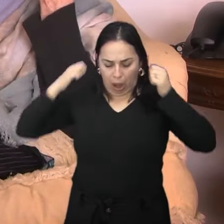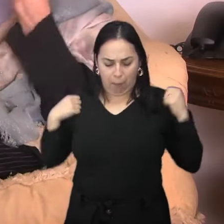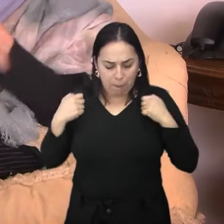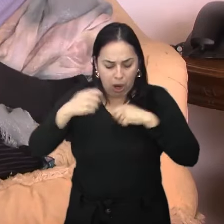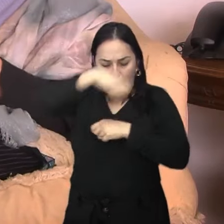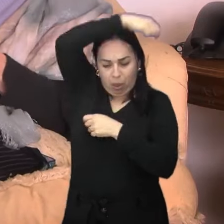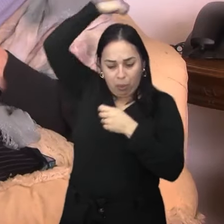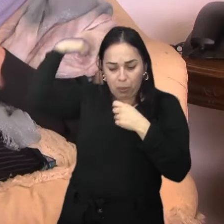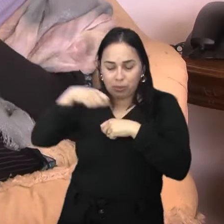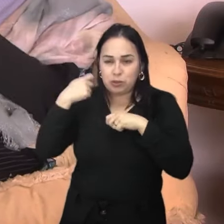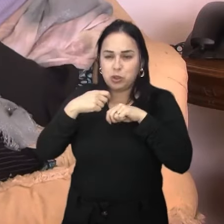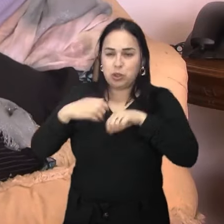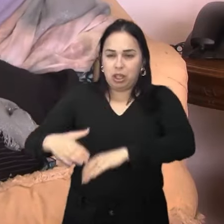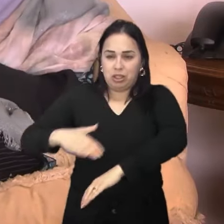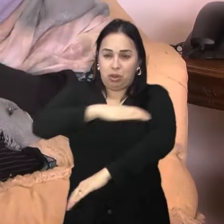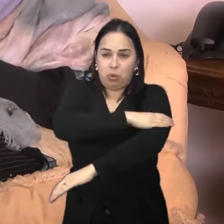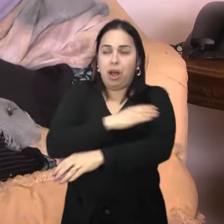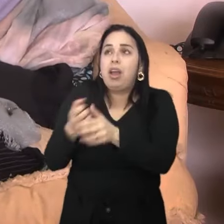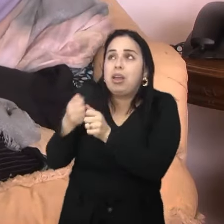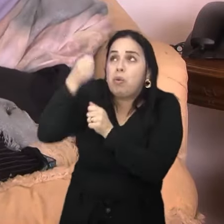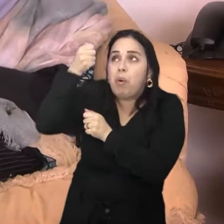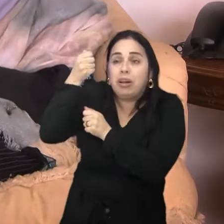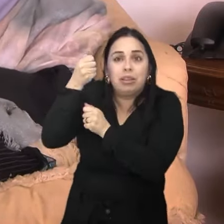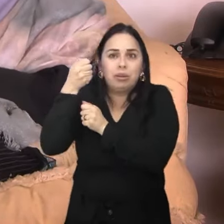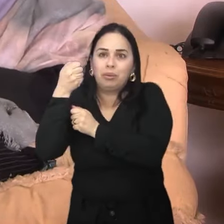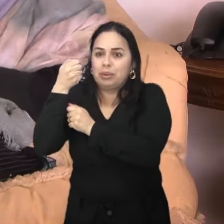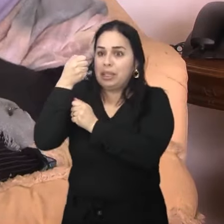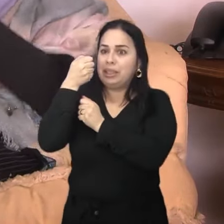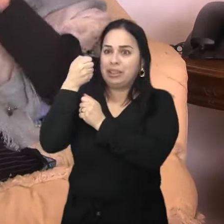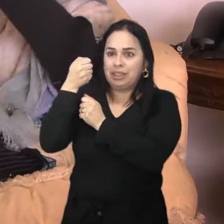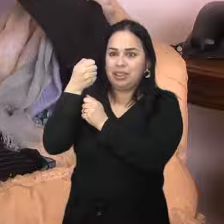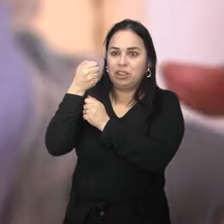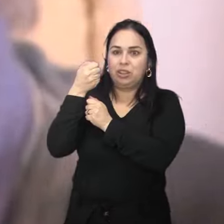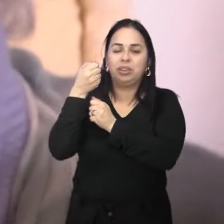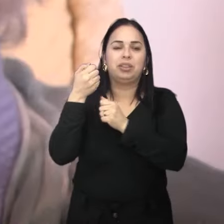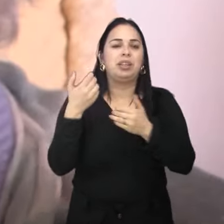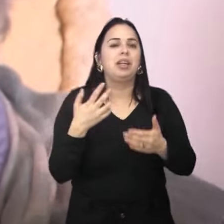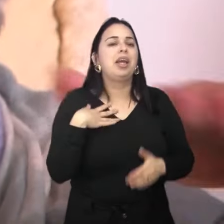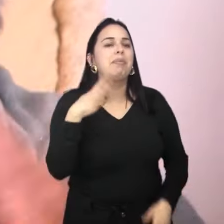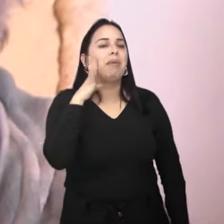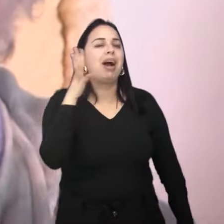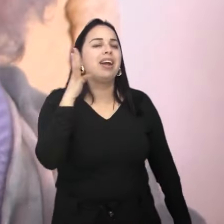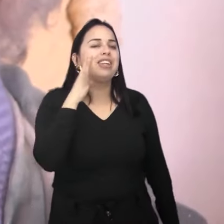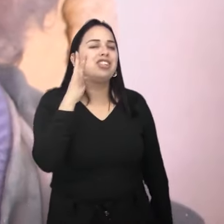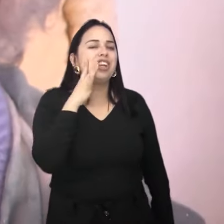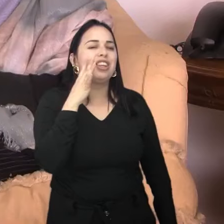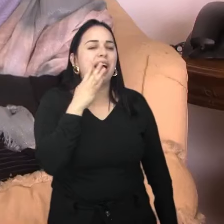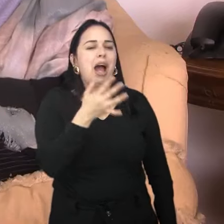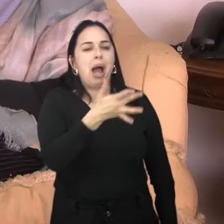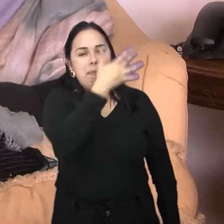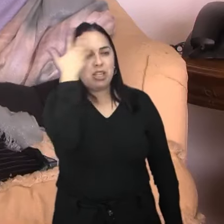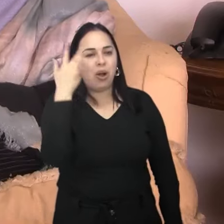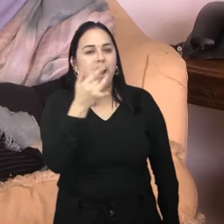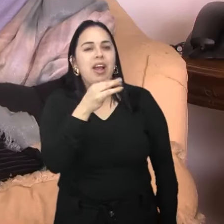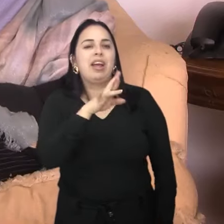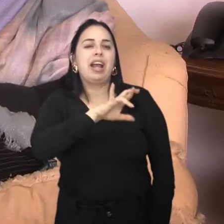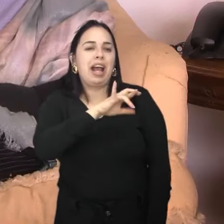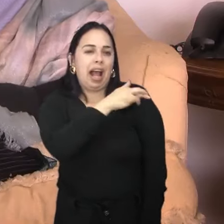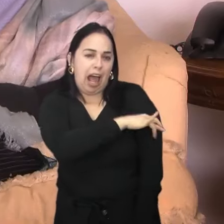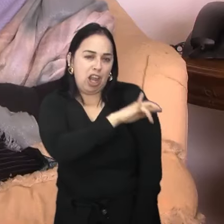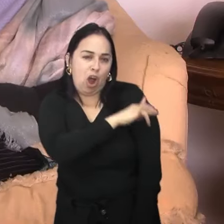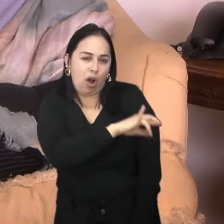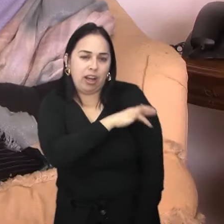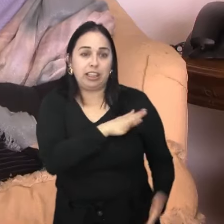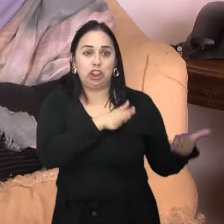com cachecol, com guarda-chuva, até guarda-chuva levei. Imagina um carioca chegando na escola com a neblina